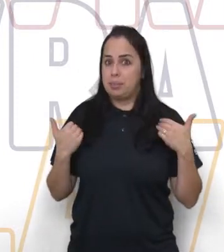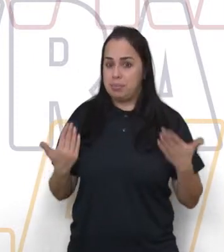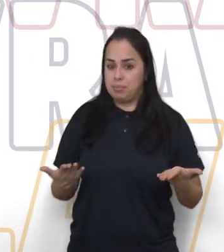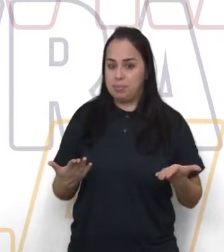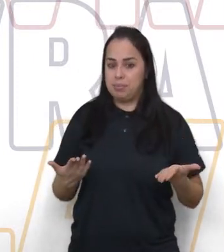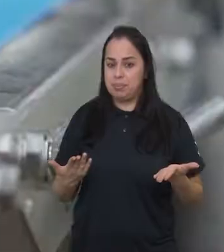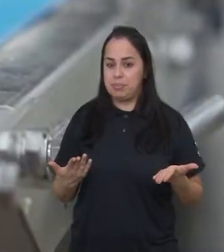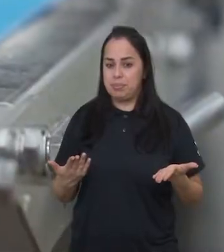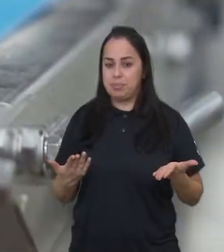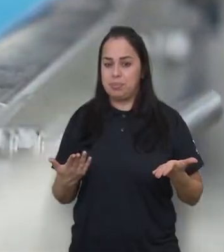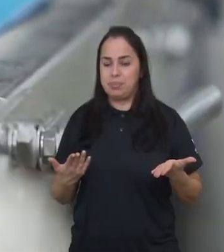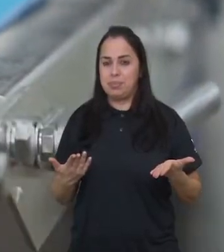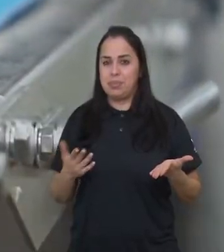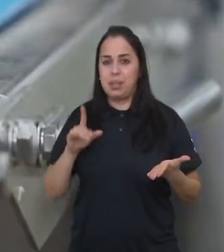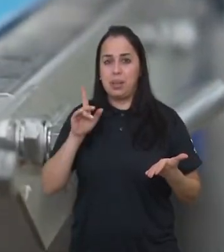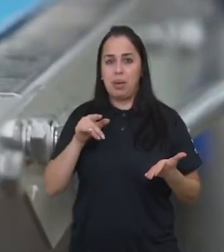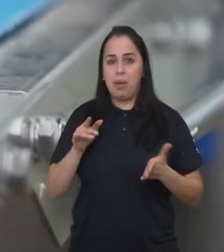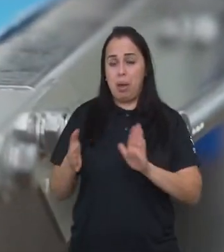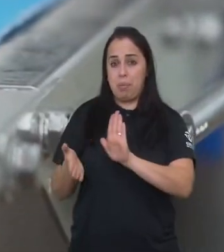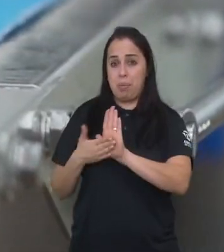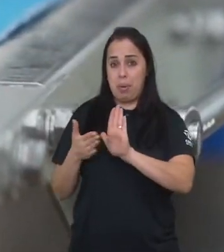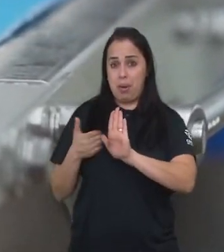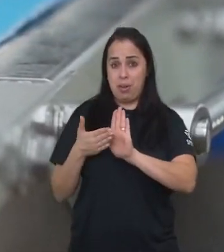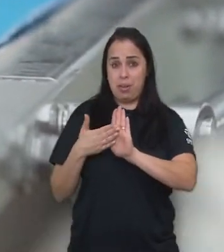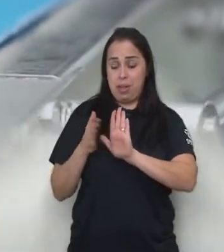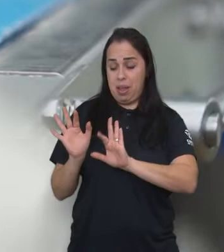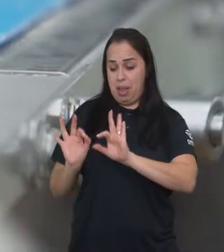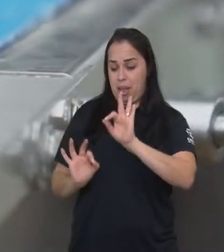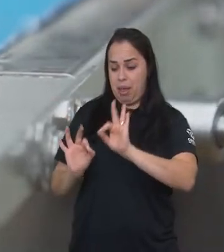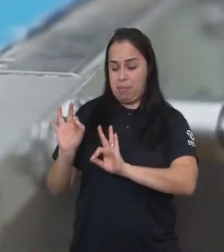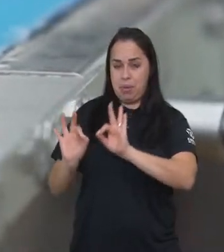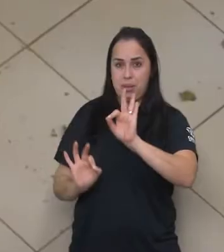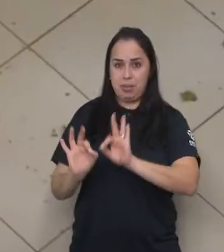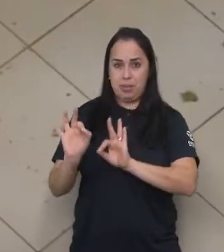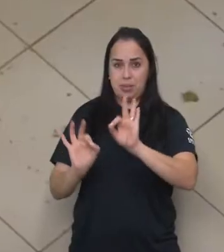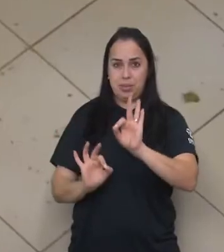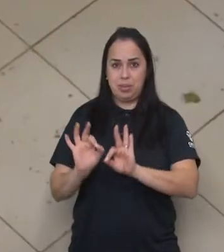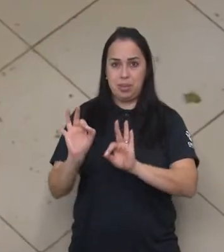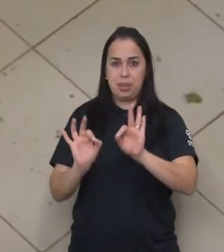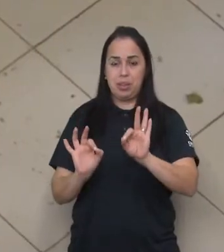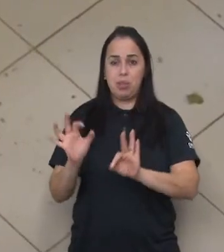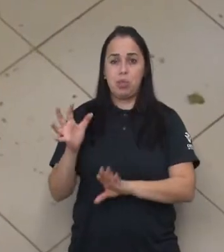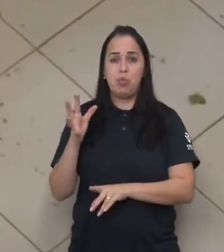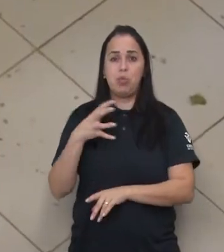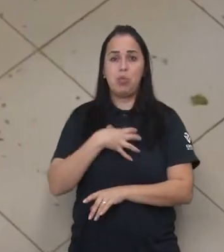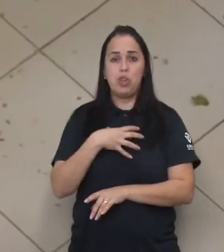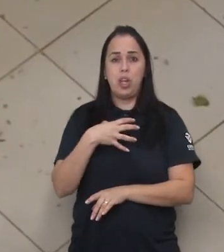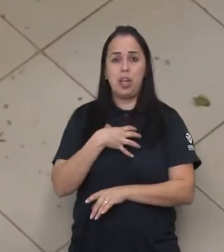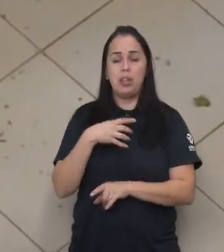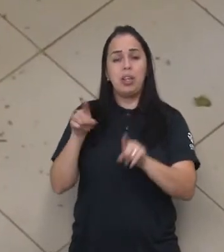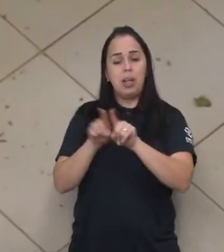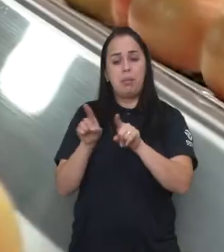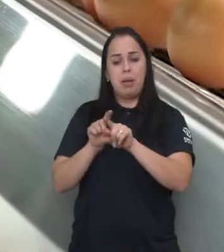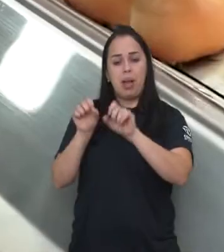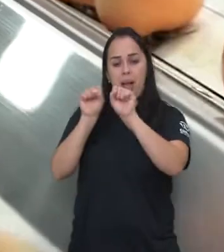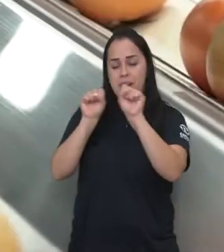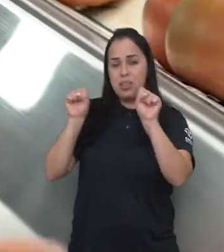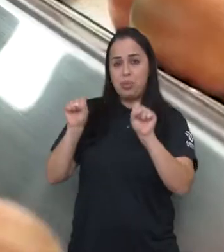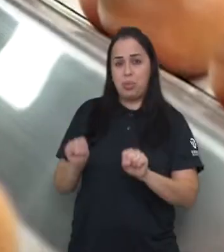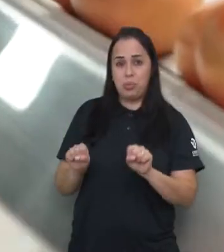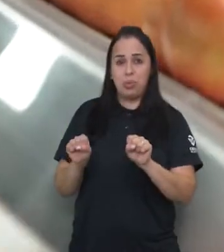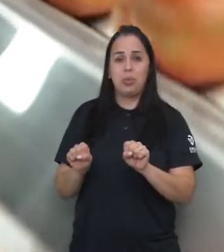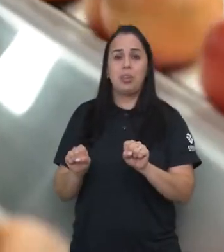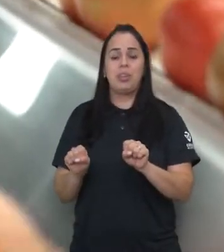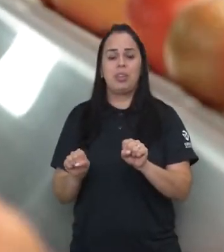tão agenda foi é a proposição é a preparação é a são as condições de infraestrutura